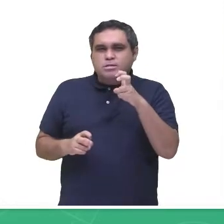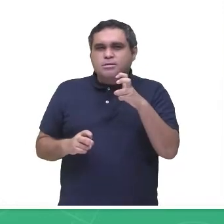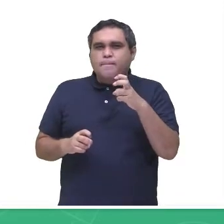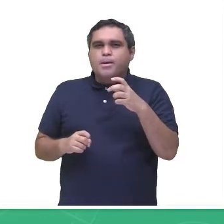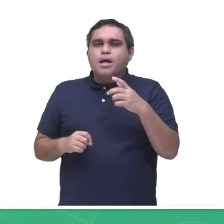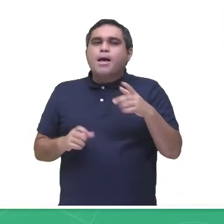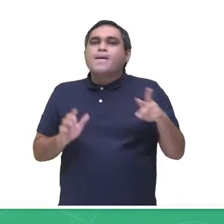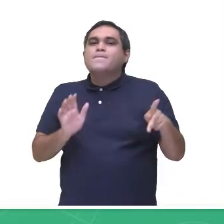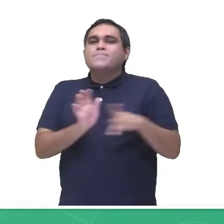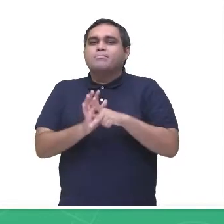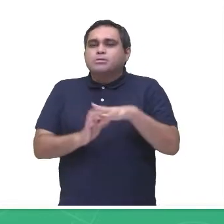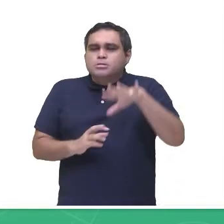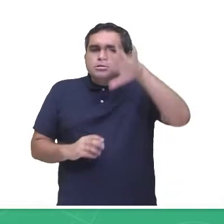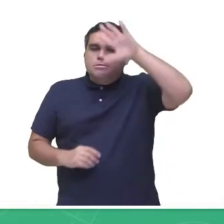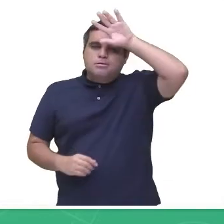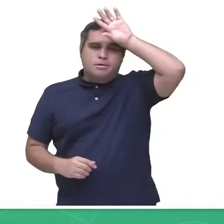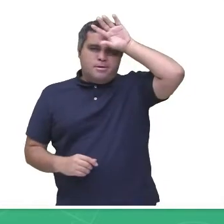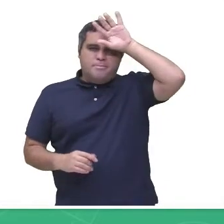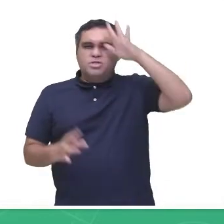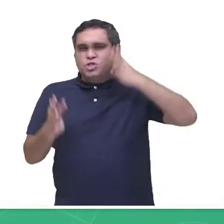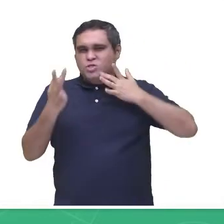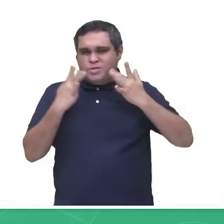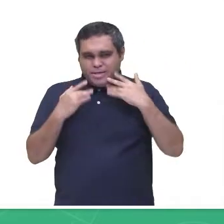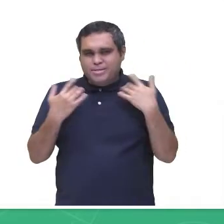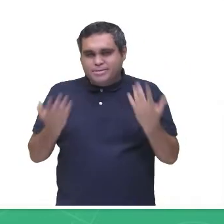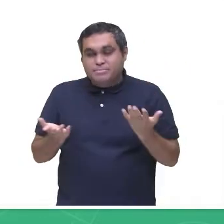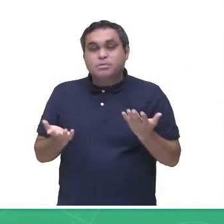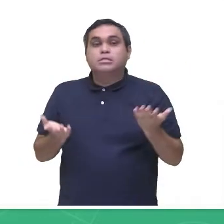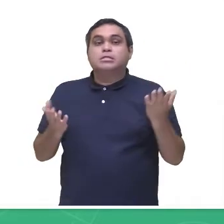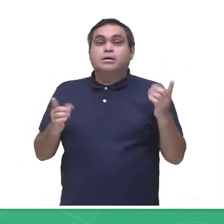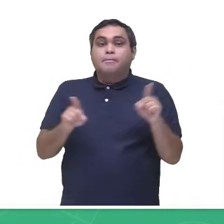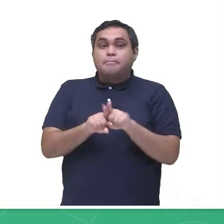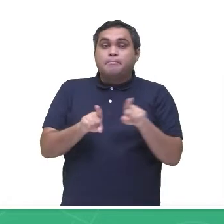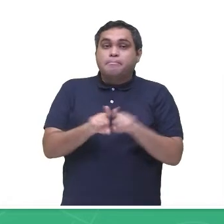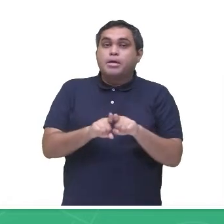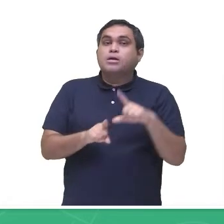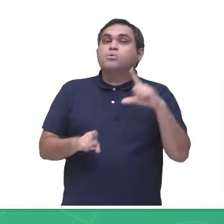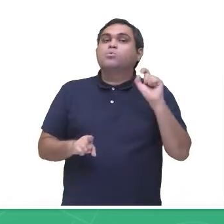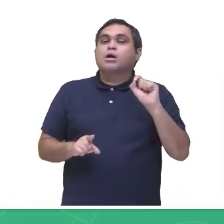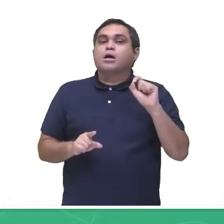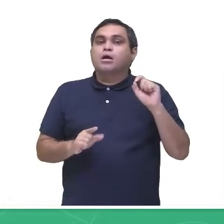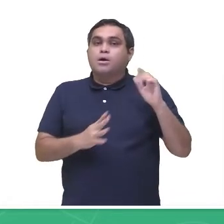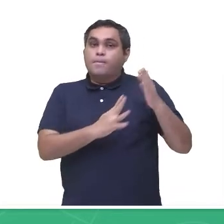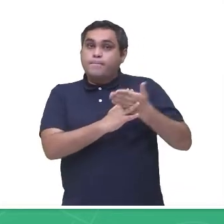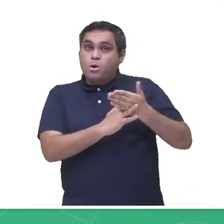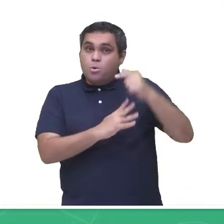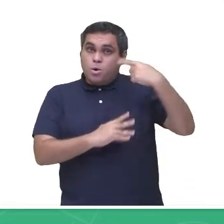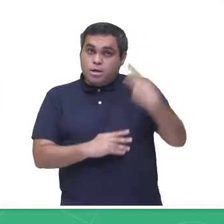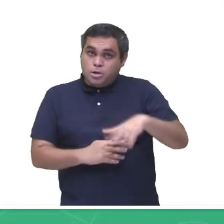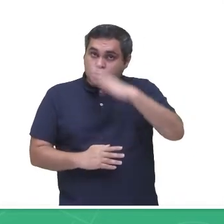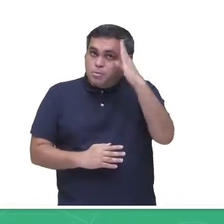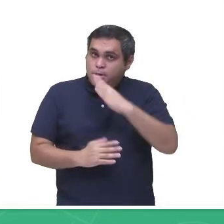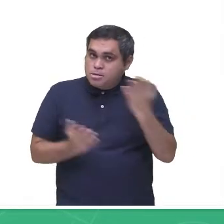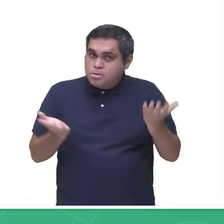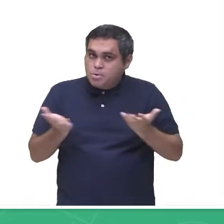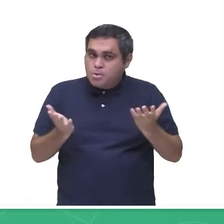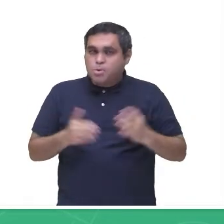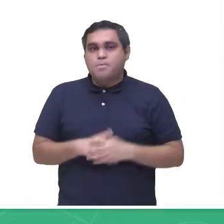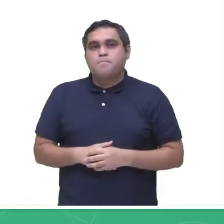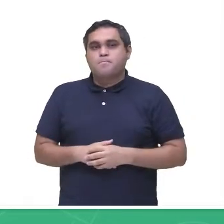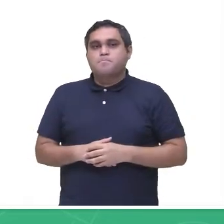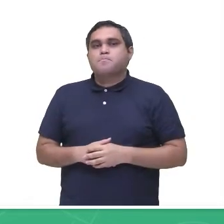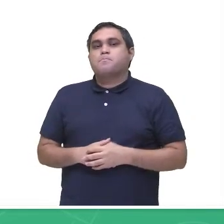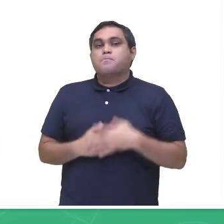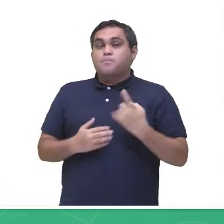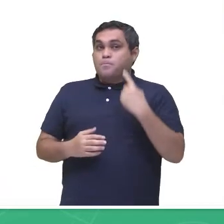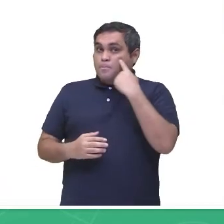dramaticidade desconhecida no Renascimento. Aí nós temos o barroco no Brasil. Vamos ver? Então, no Brasil nós